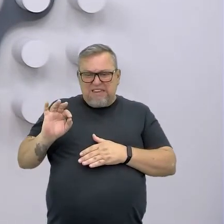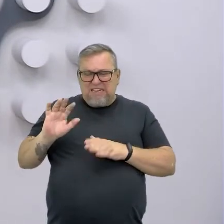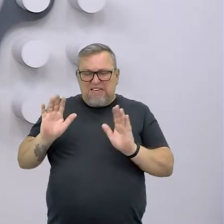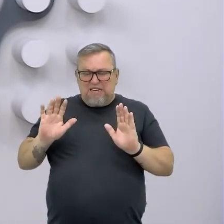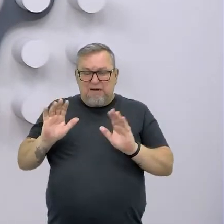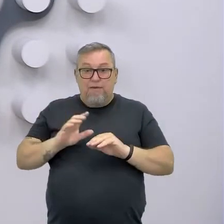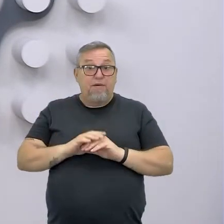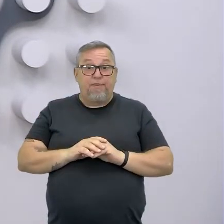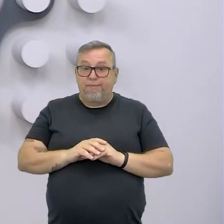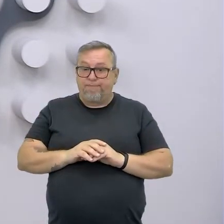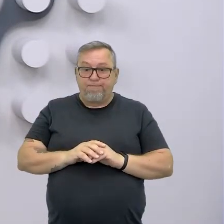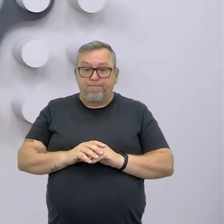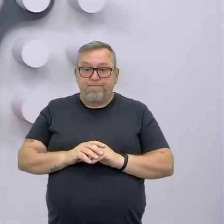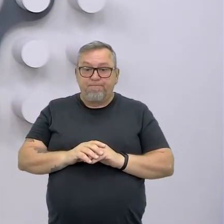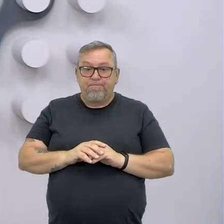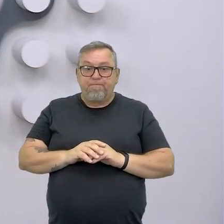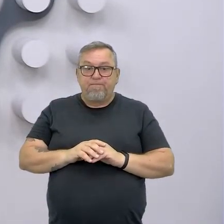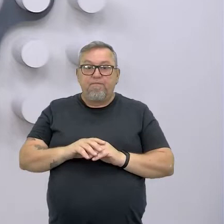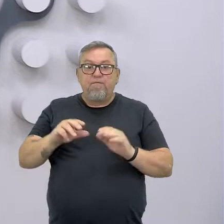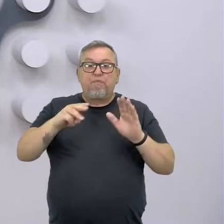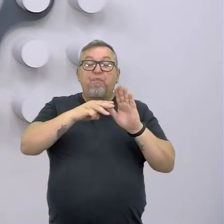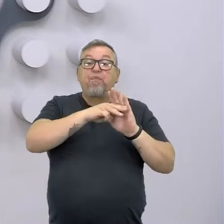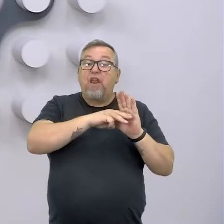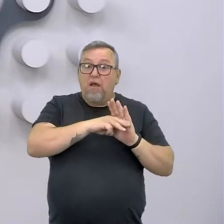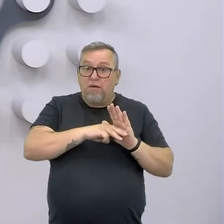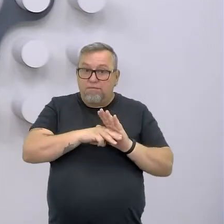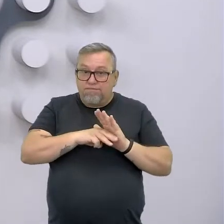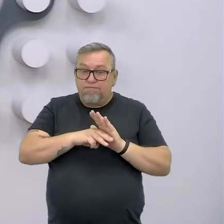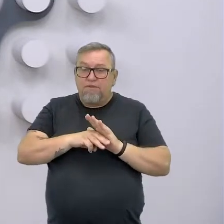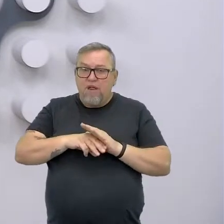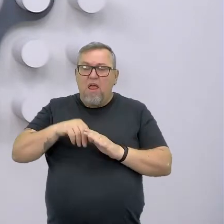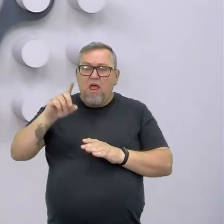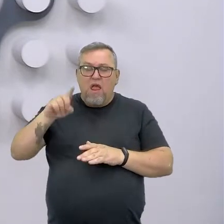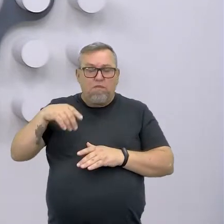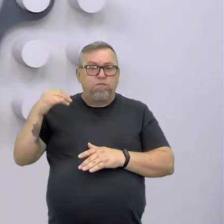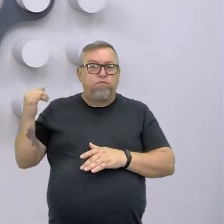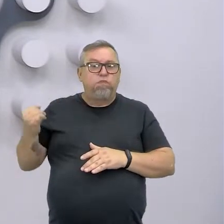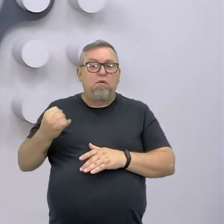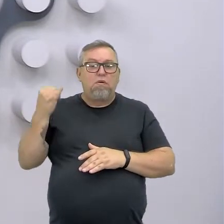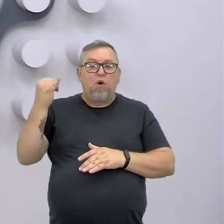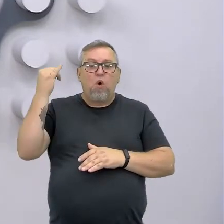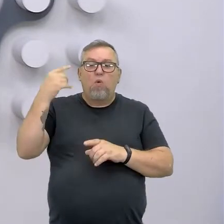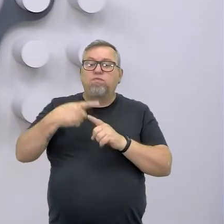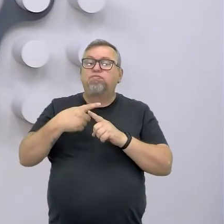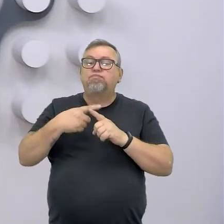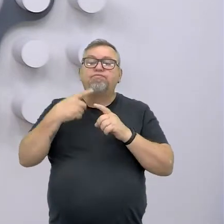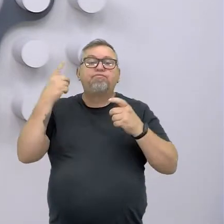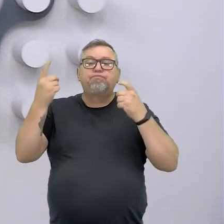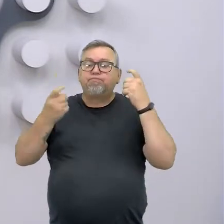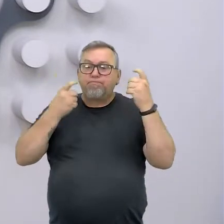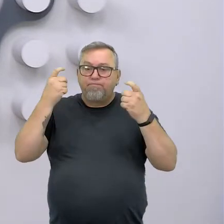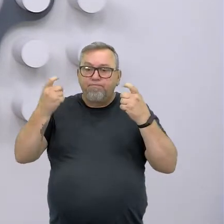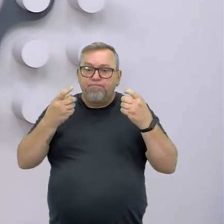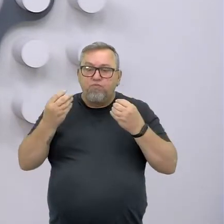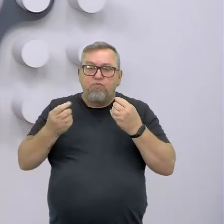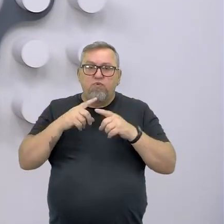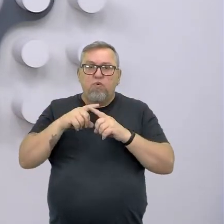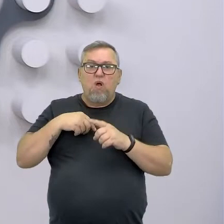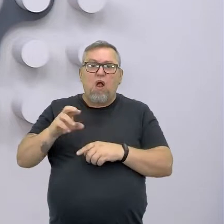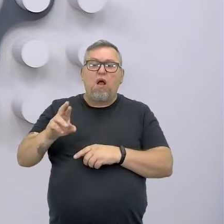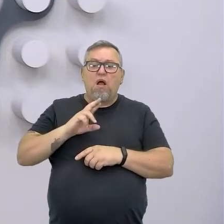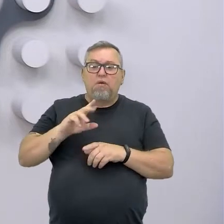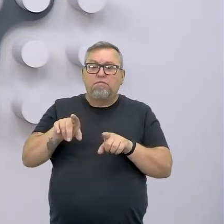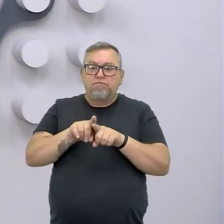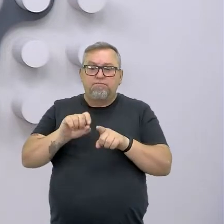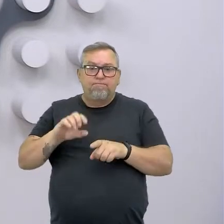dessa aplicação, né? A metodologia, ela é muito importante porque ela se preocupa sim com os resultados, com